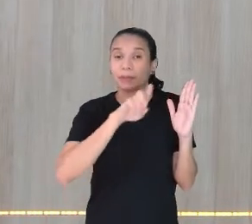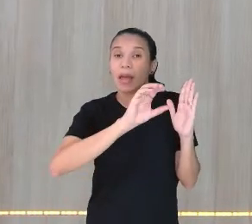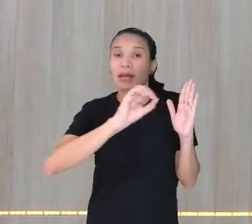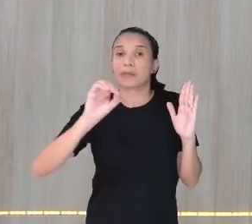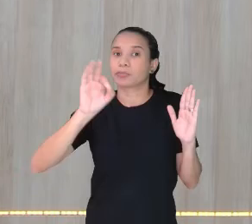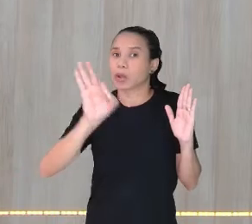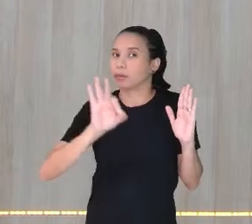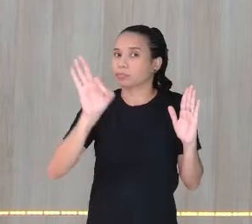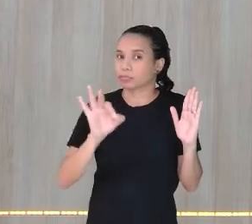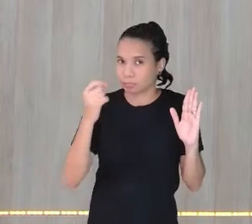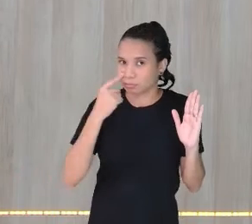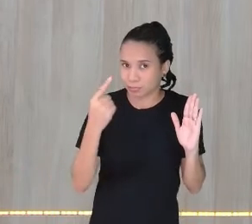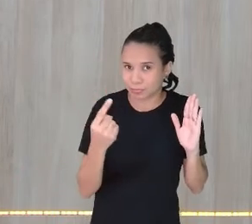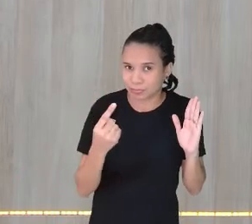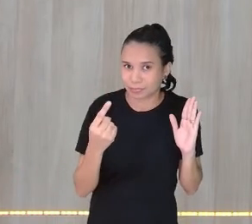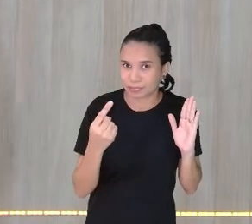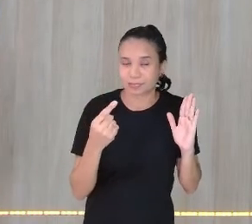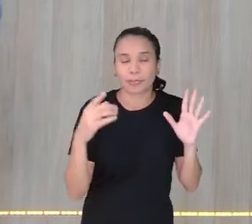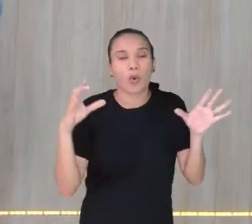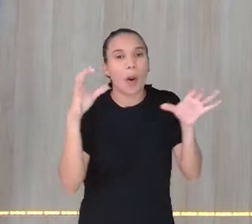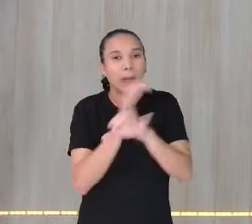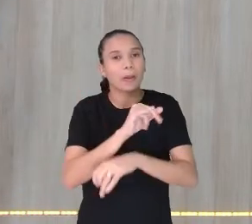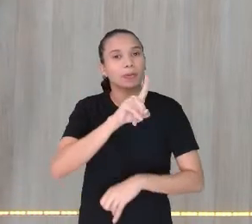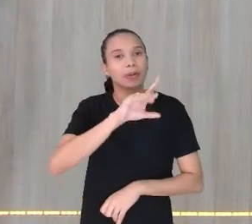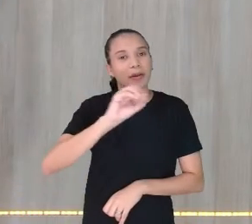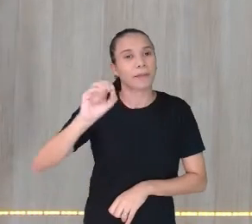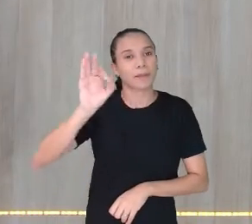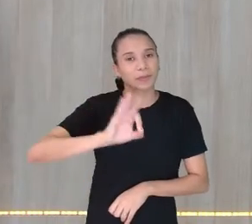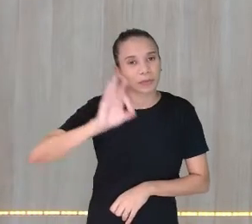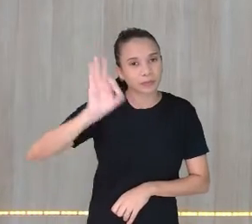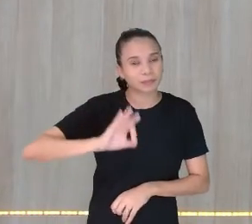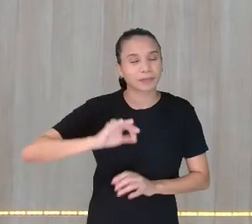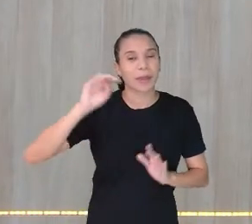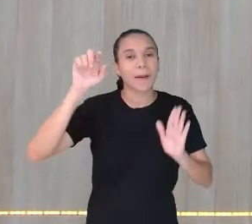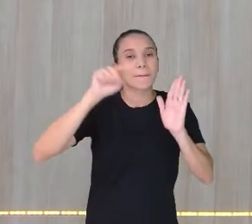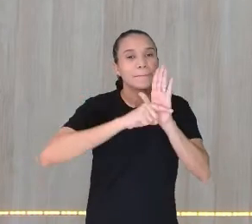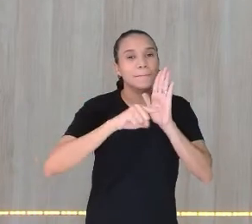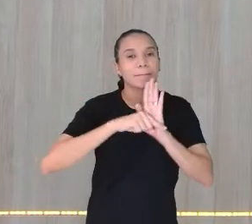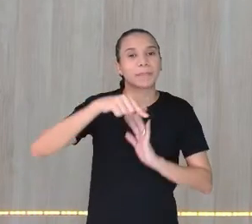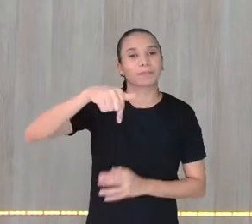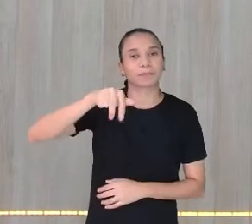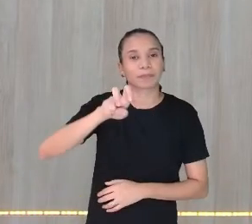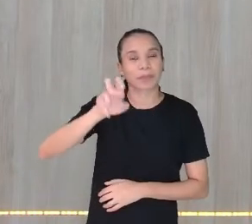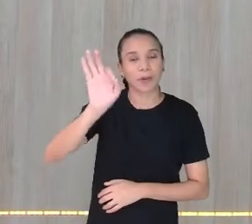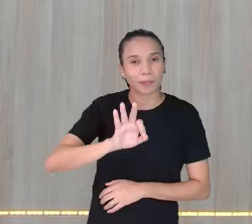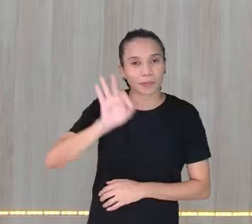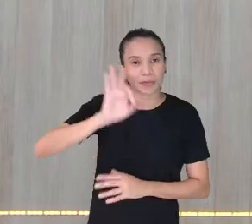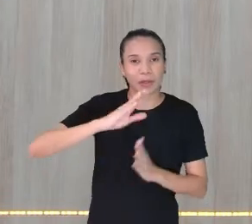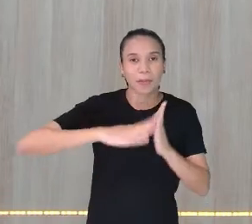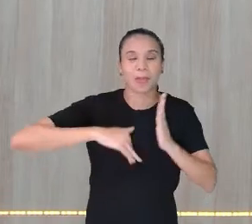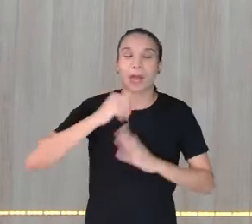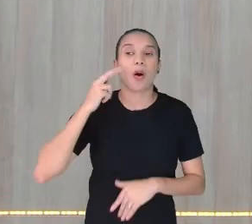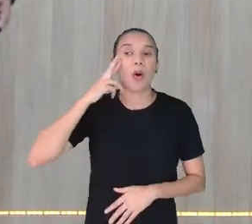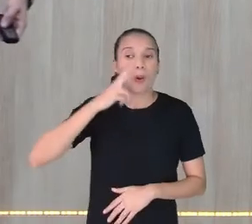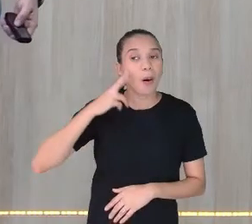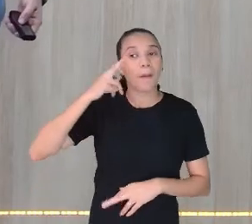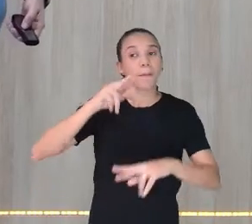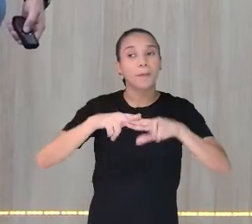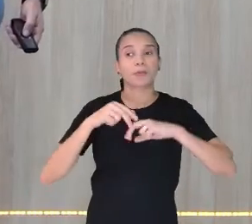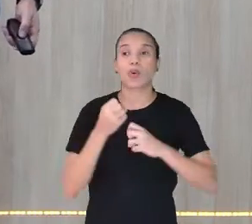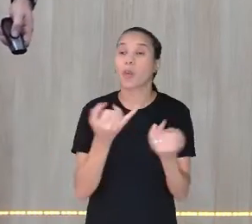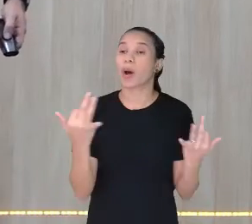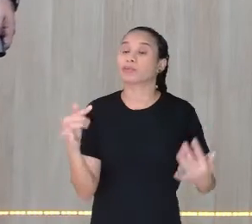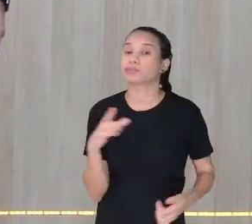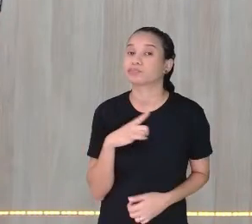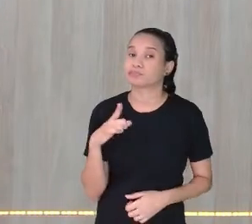não seria 100%? Então, dos 100%, 75% está pintado de rosa. Então, quanto vai